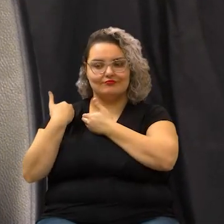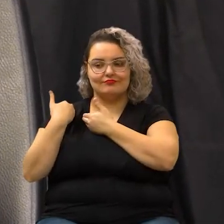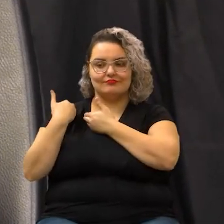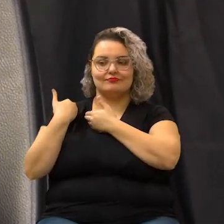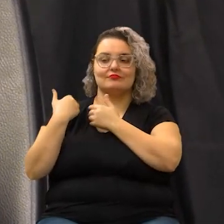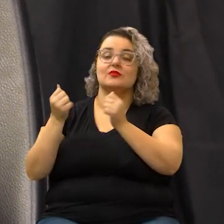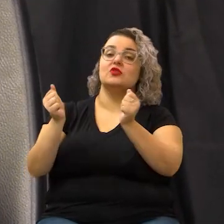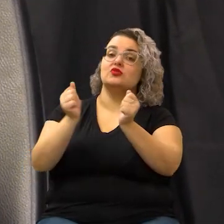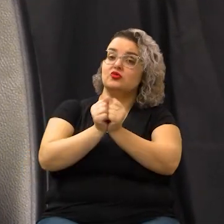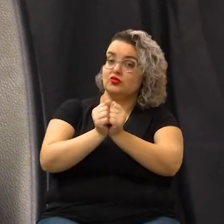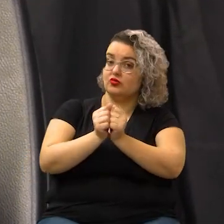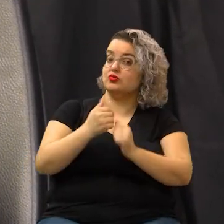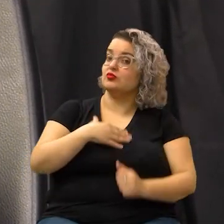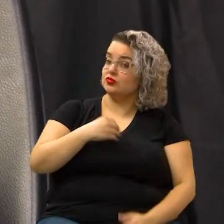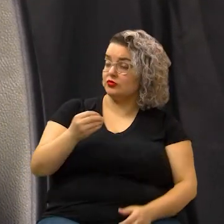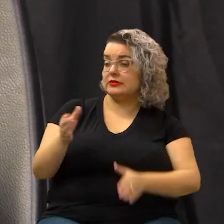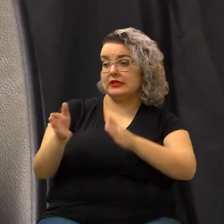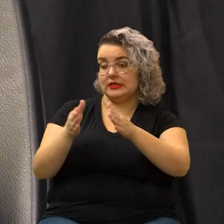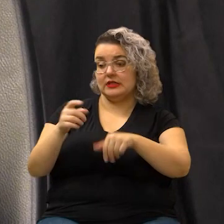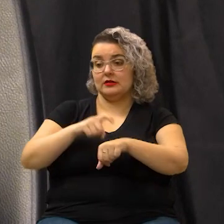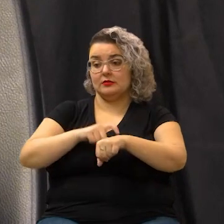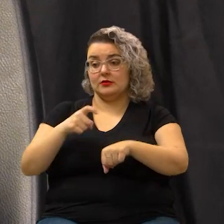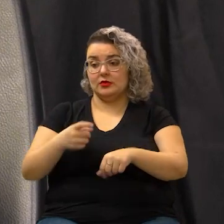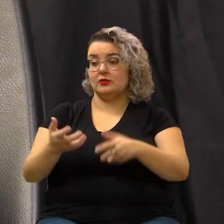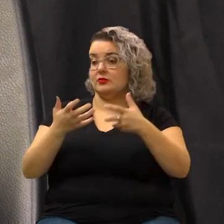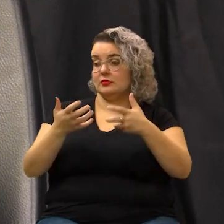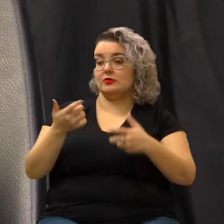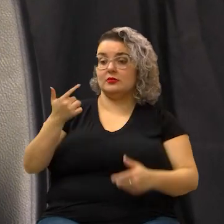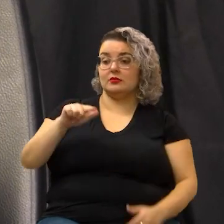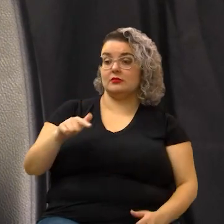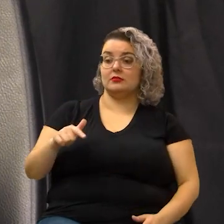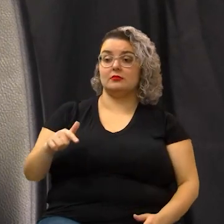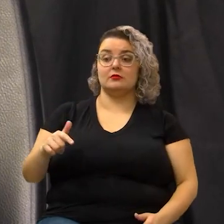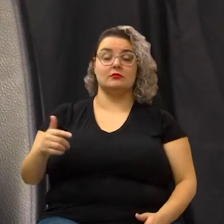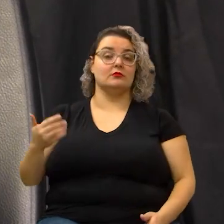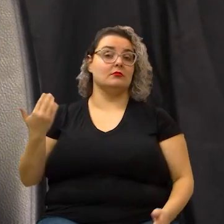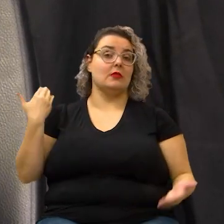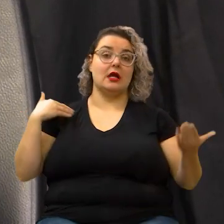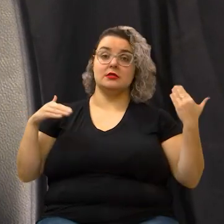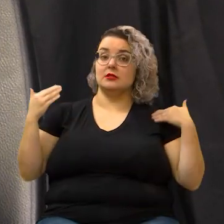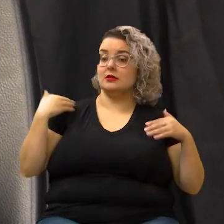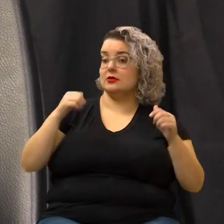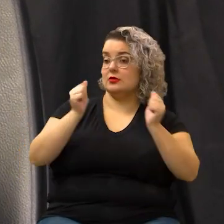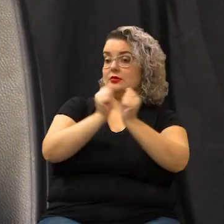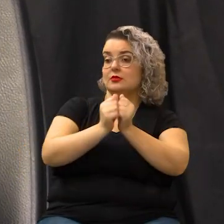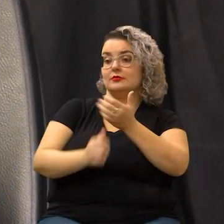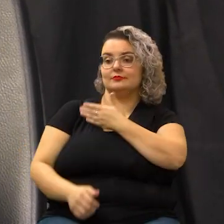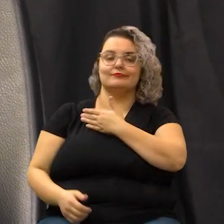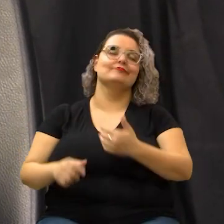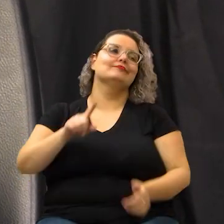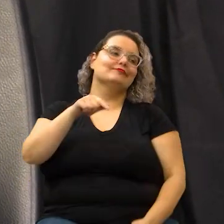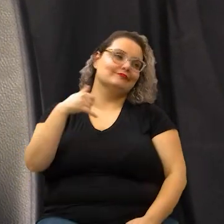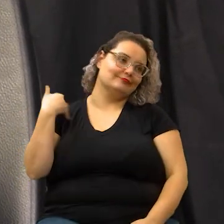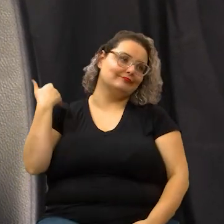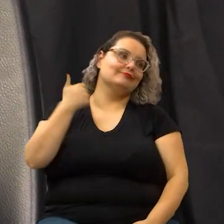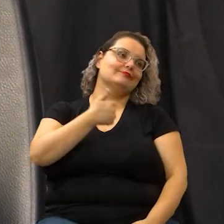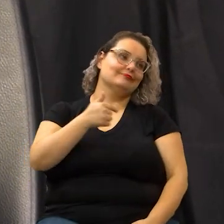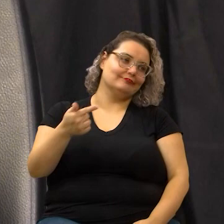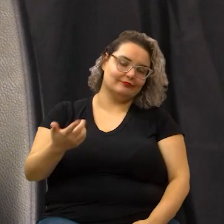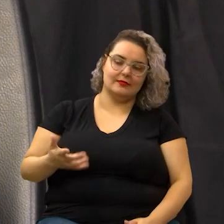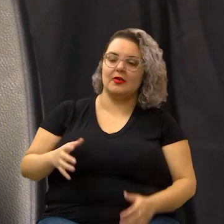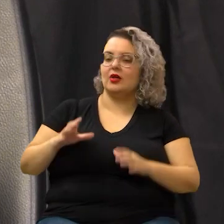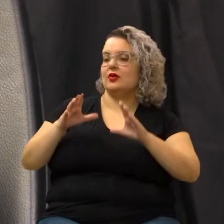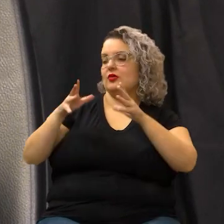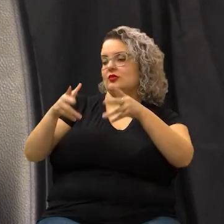as responsabilidades que vinham junto com o filho naquele momento. Então, eu queria continuar saindo com meus amigos. 17